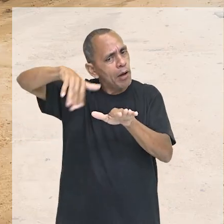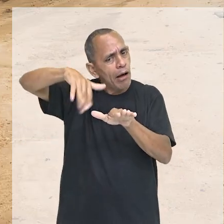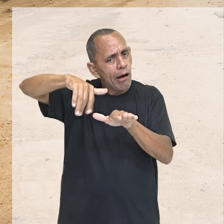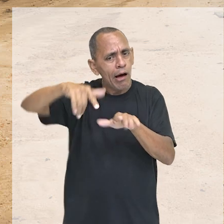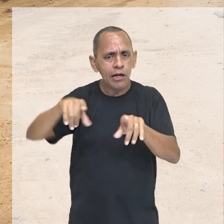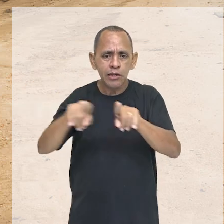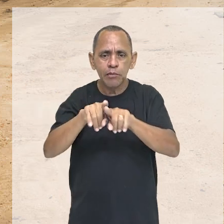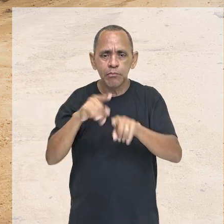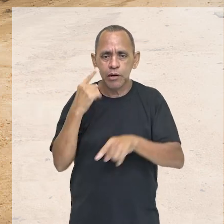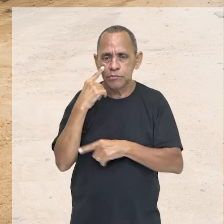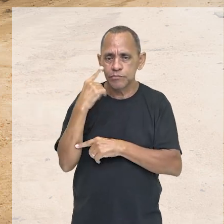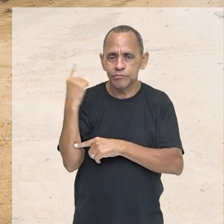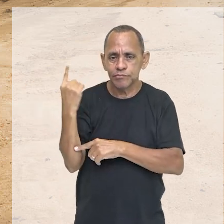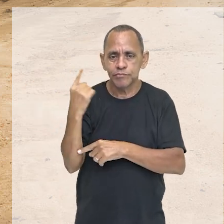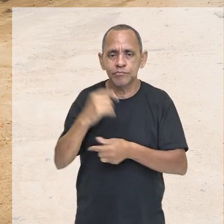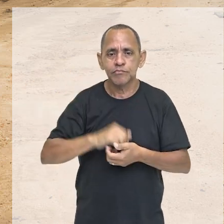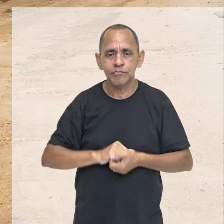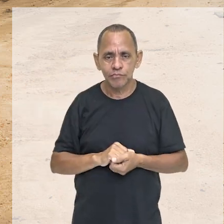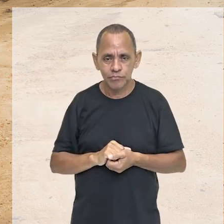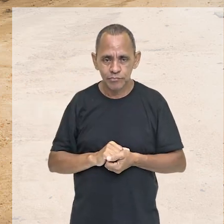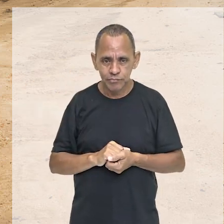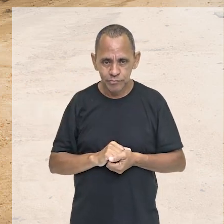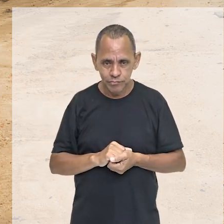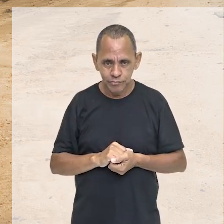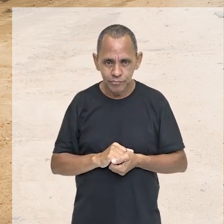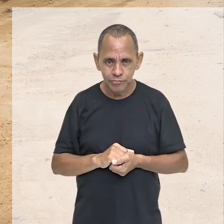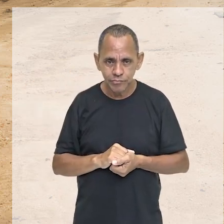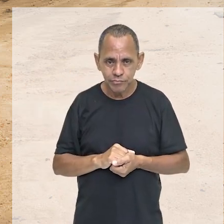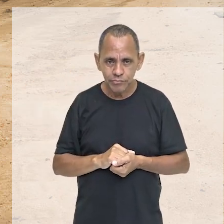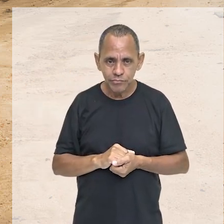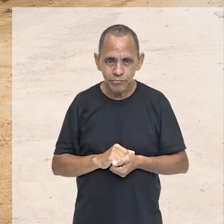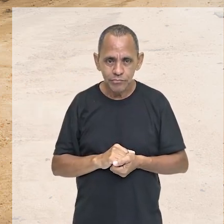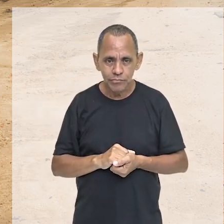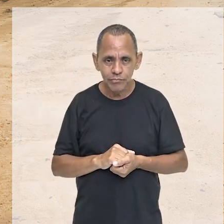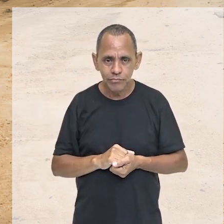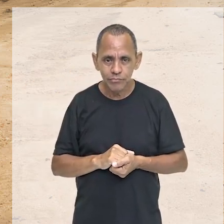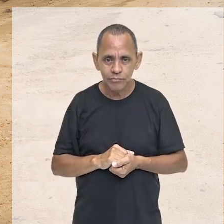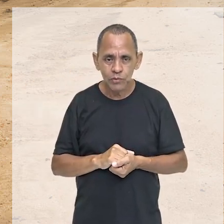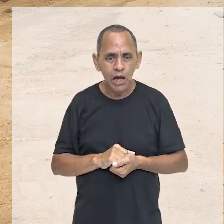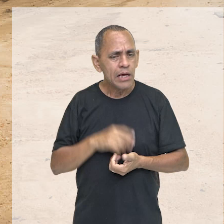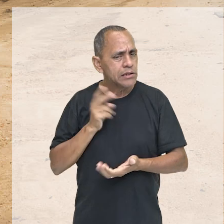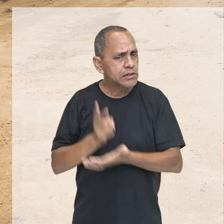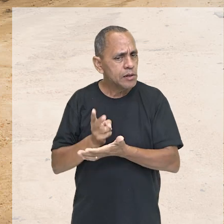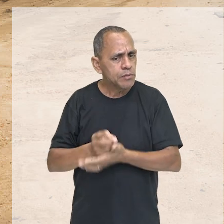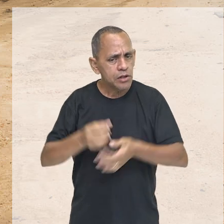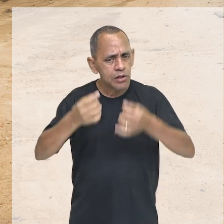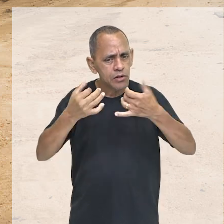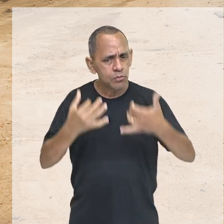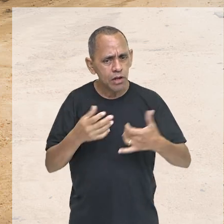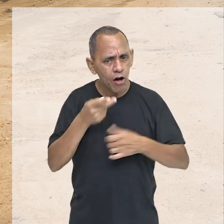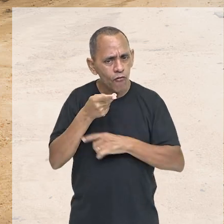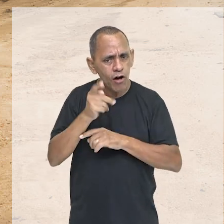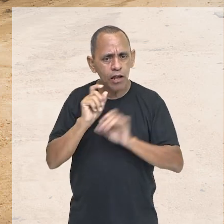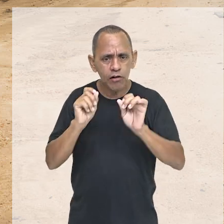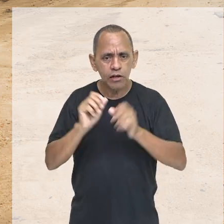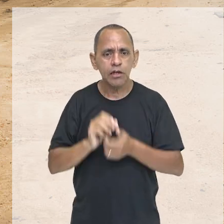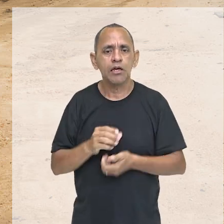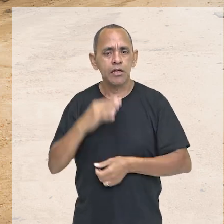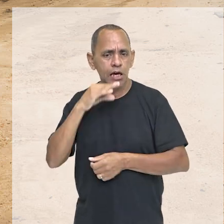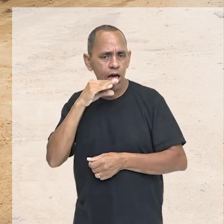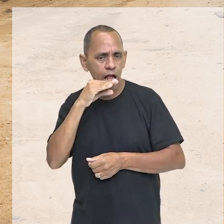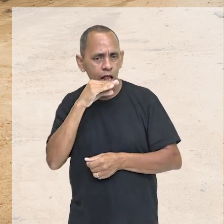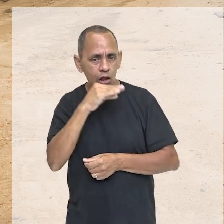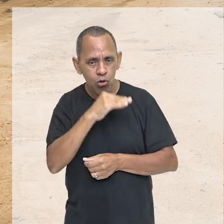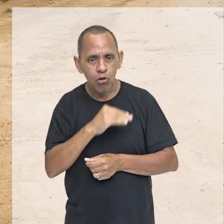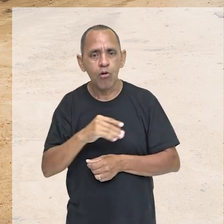olha só onde nós estamos. Toda vez que se falar de calor, você